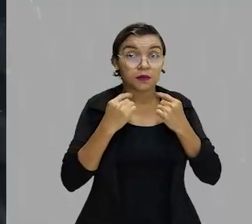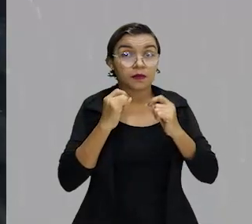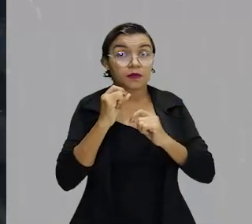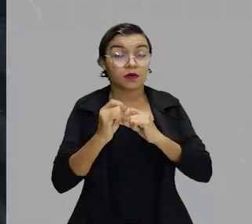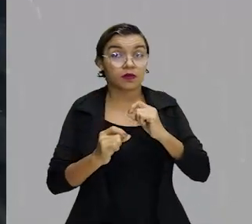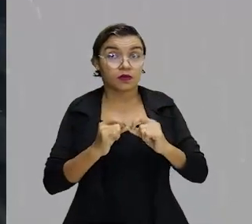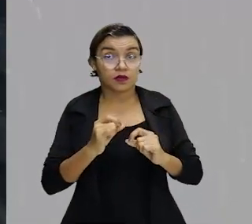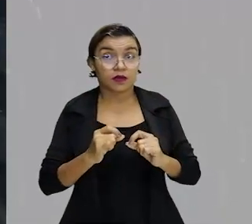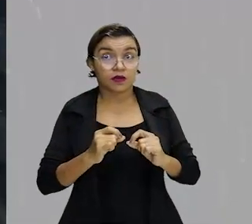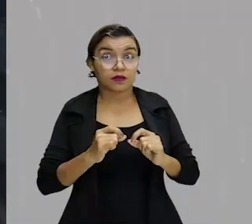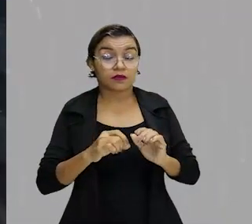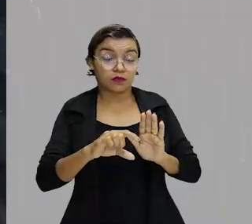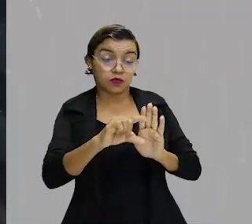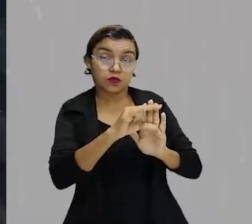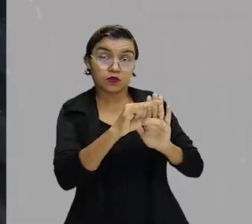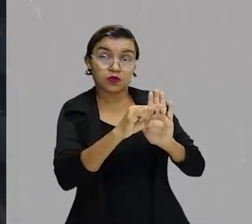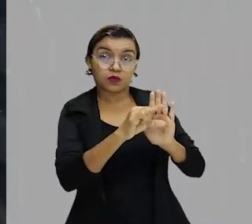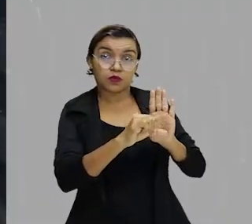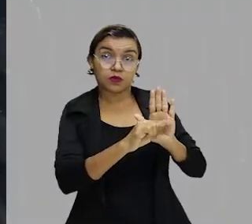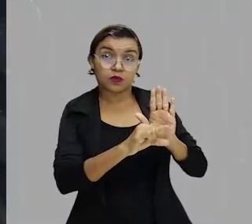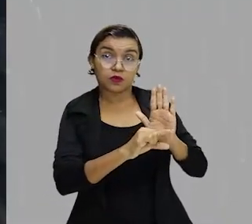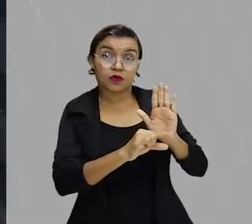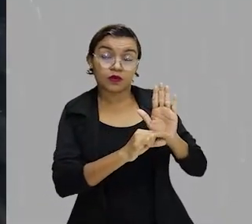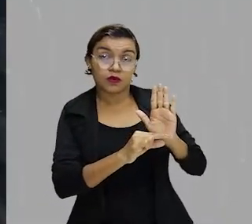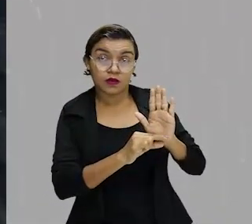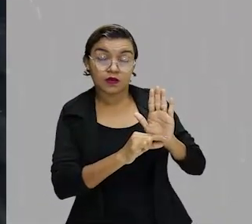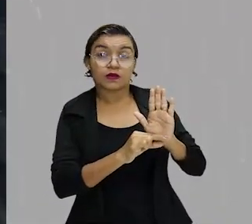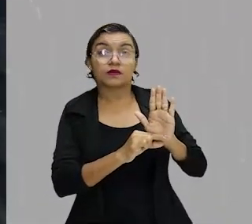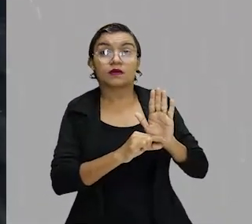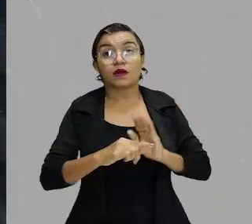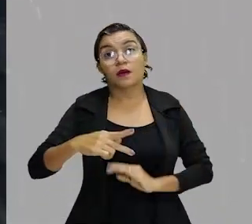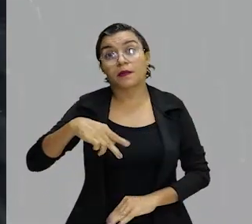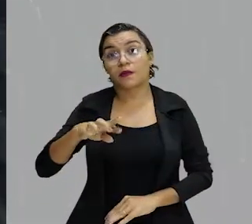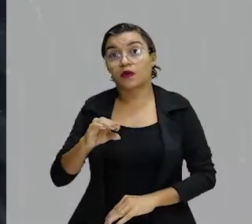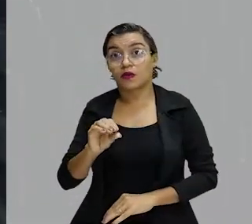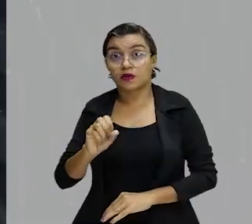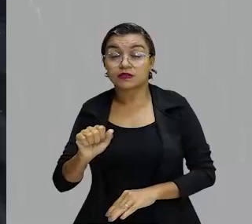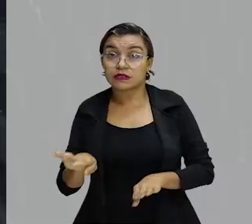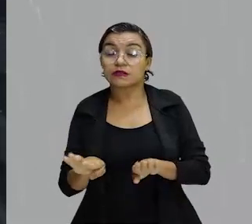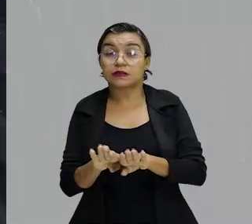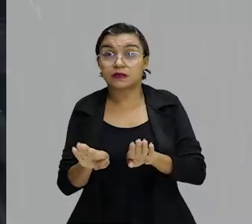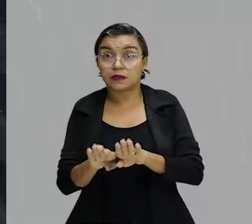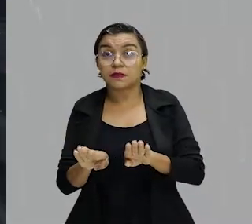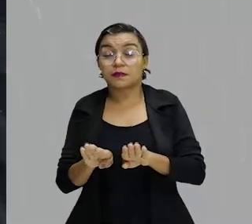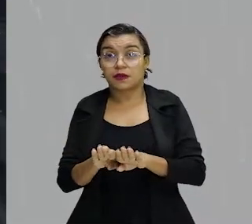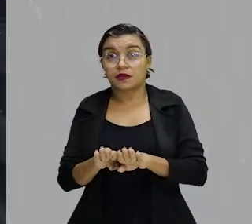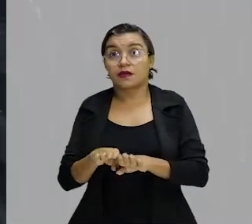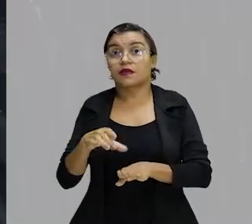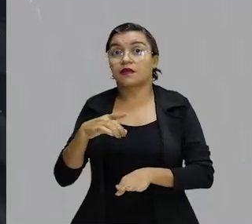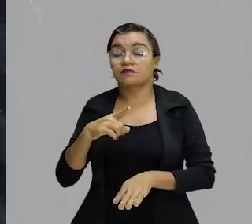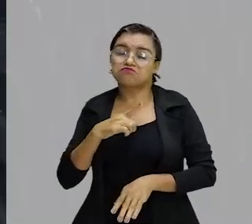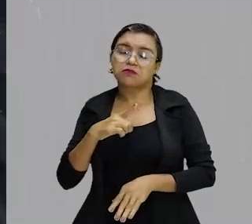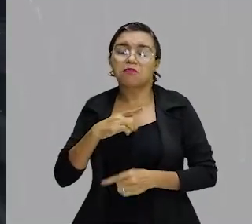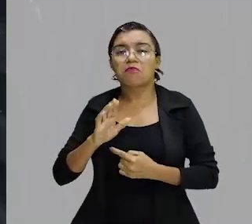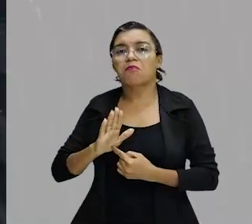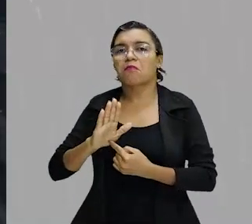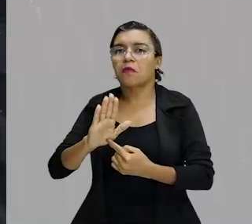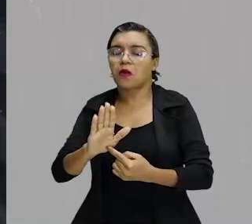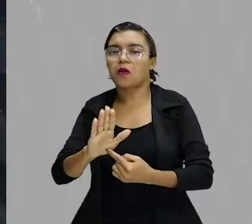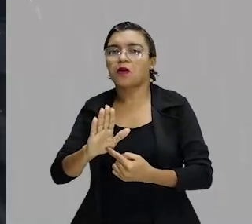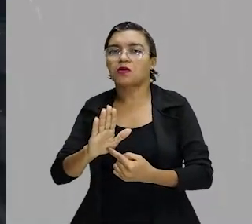composição em verso ou em prosa que apresenta uma história em um formato que vai ser encenado, que vai